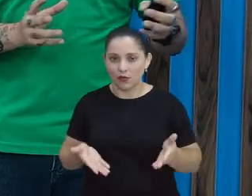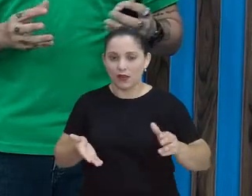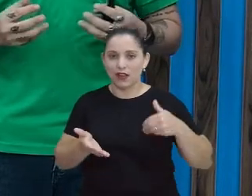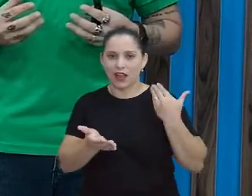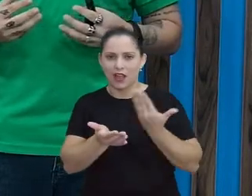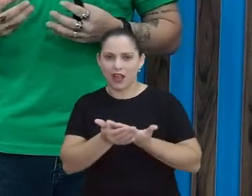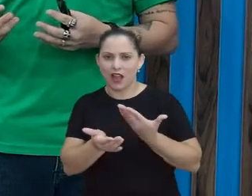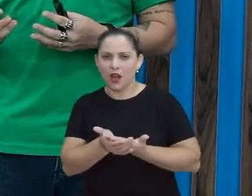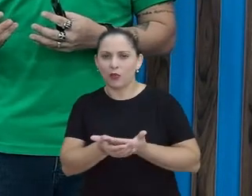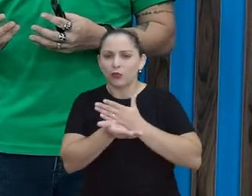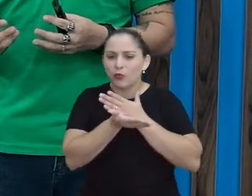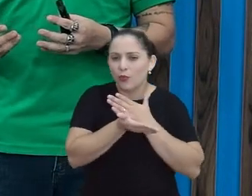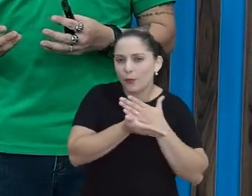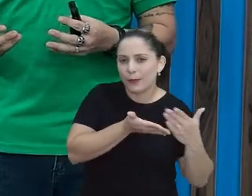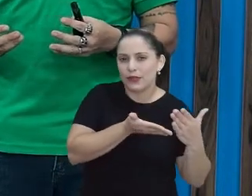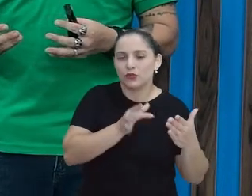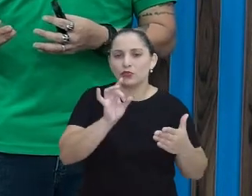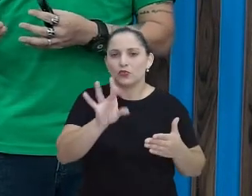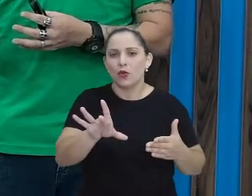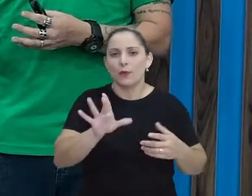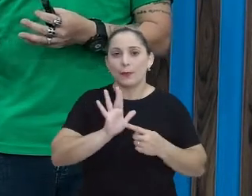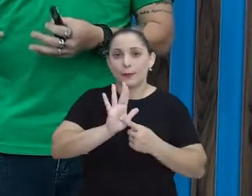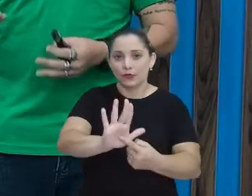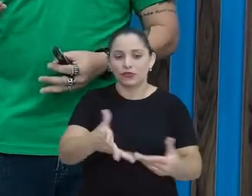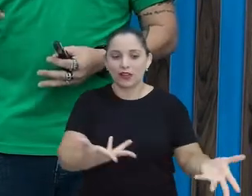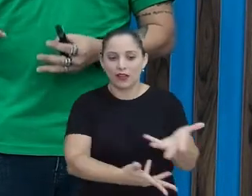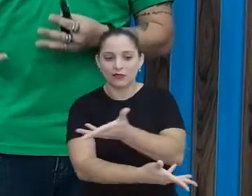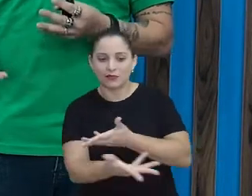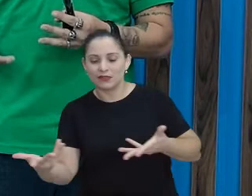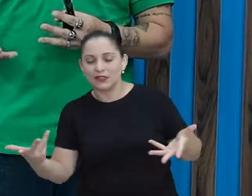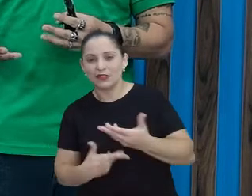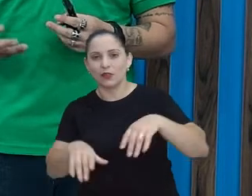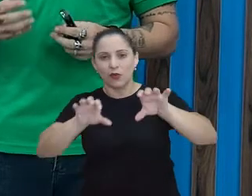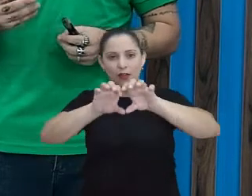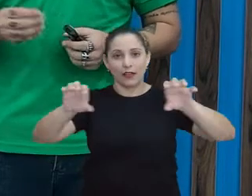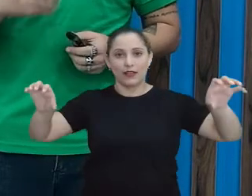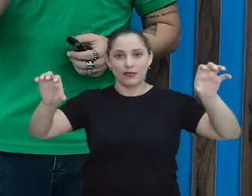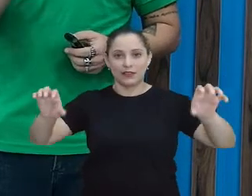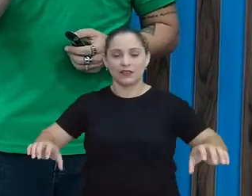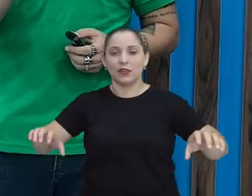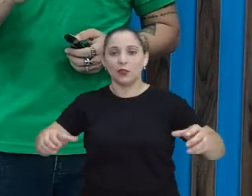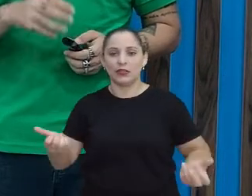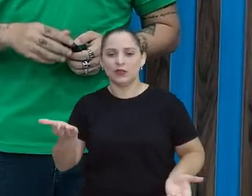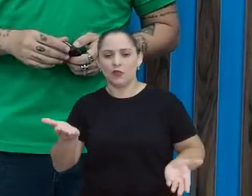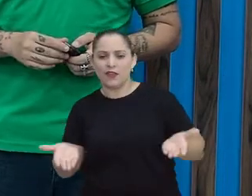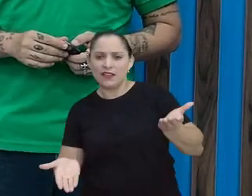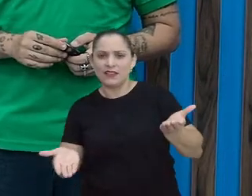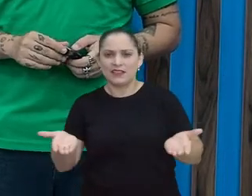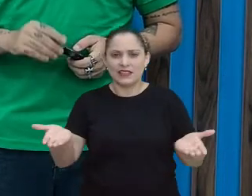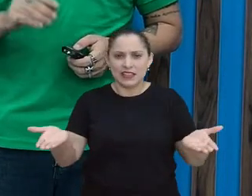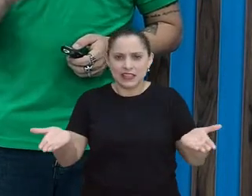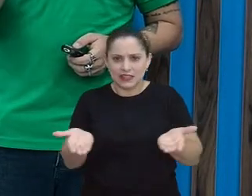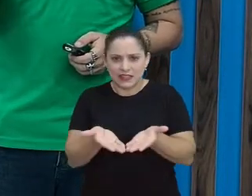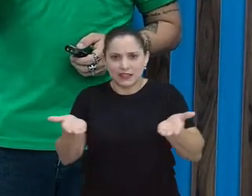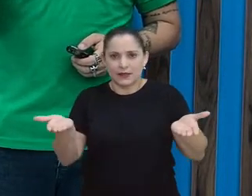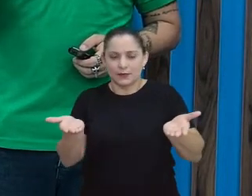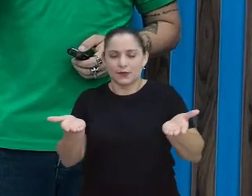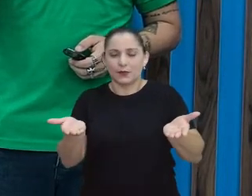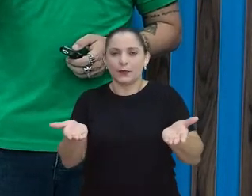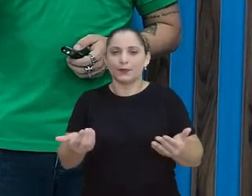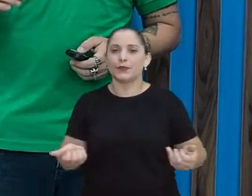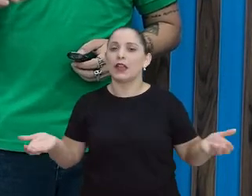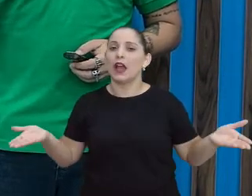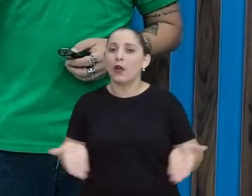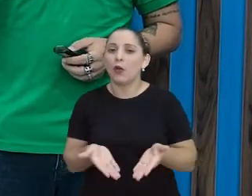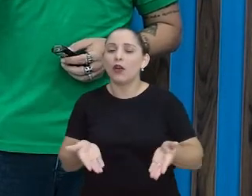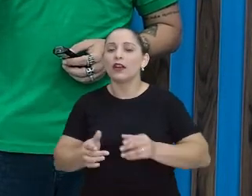dedicou mais para fazer a associação de uma equação a um equilíbrio, só que a gente vai falar agora de outro ponto, né? Ou seja, é aquele